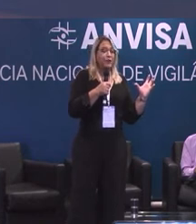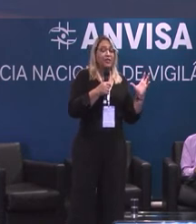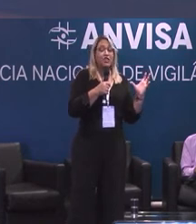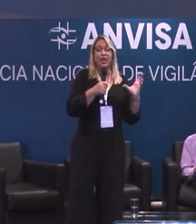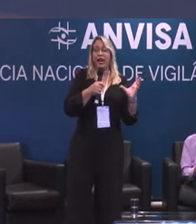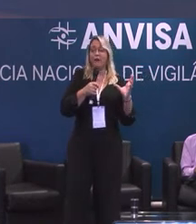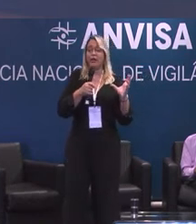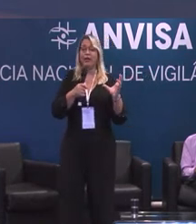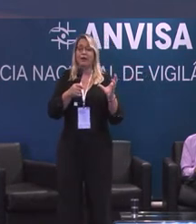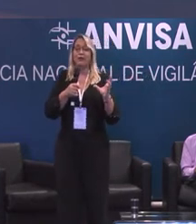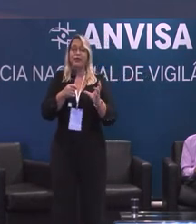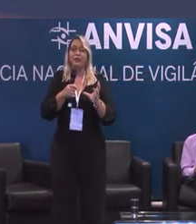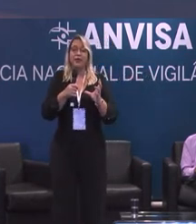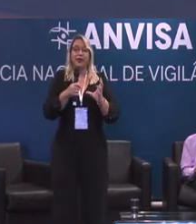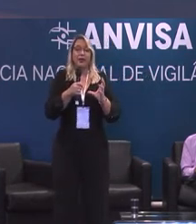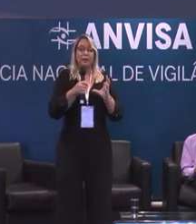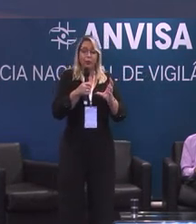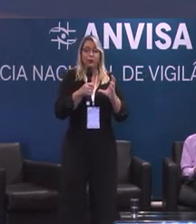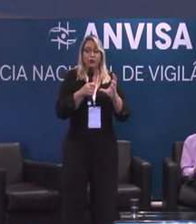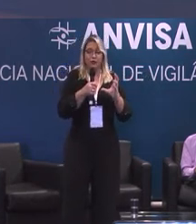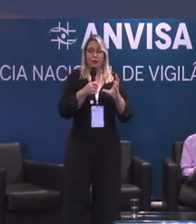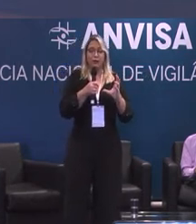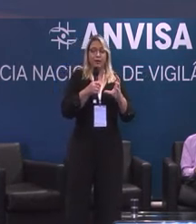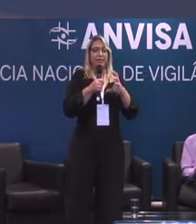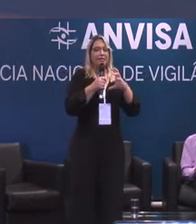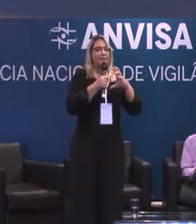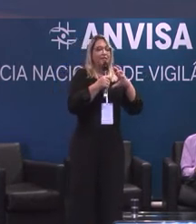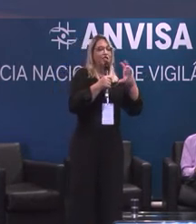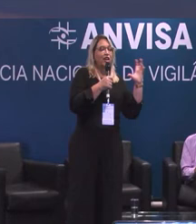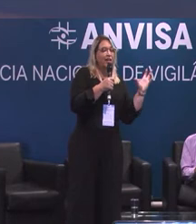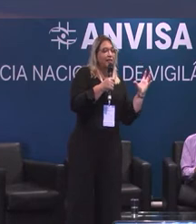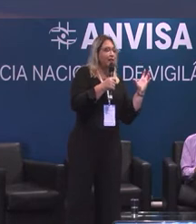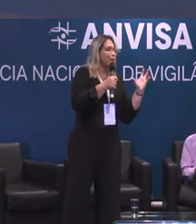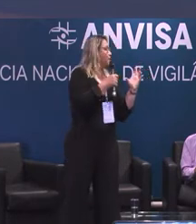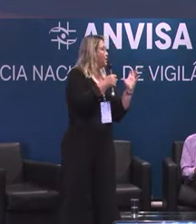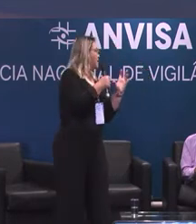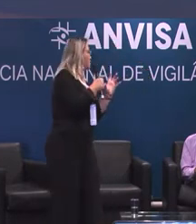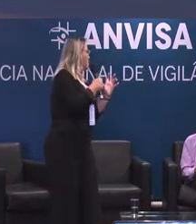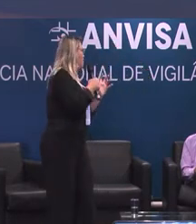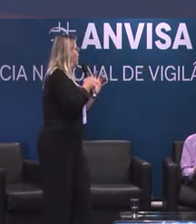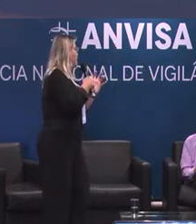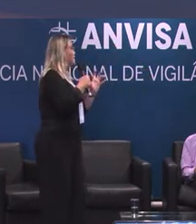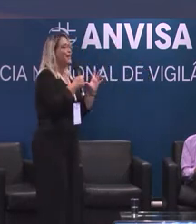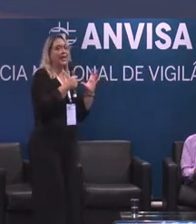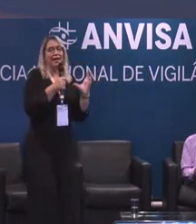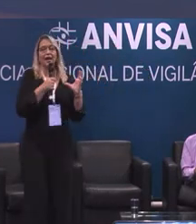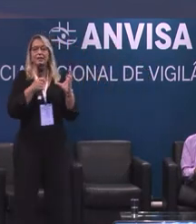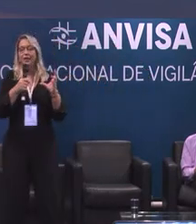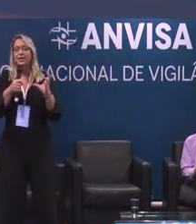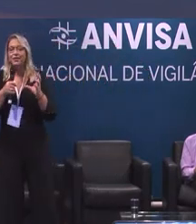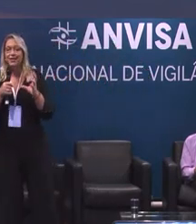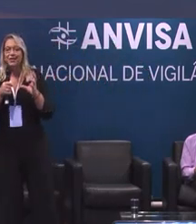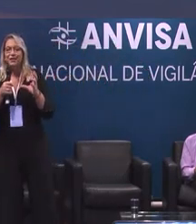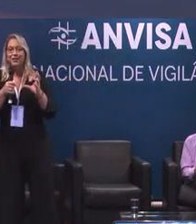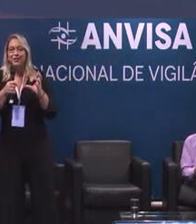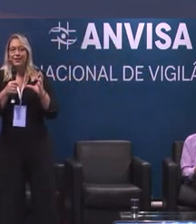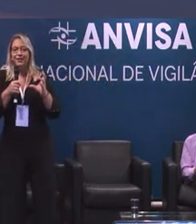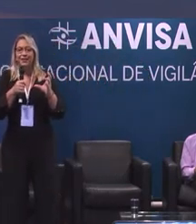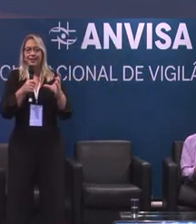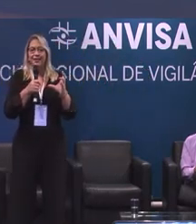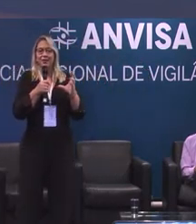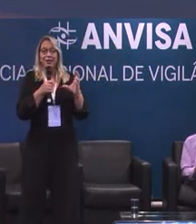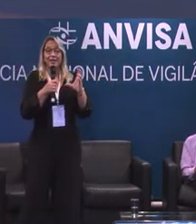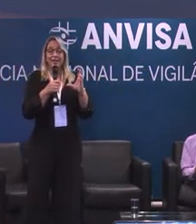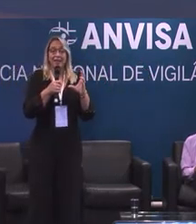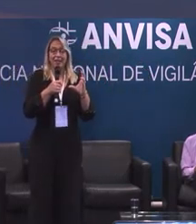vocês chegaram aqui, inclusive, muitos de vocês, gerenciamento de risco com a mesma ideia de classificação de risco.